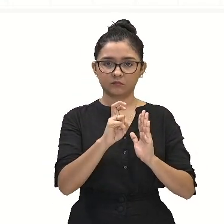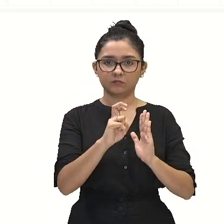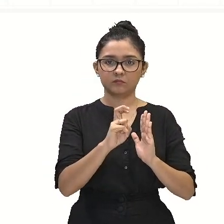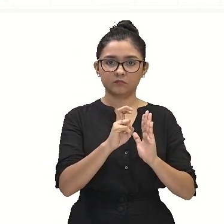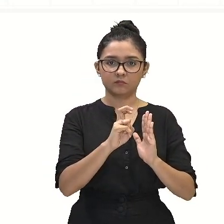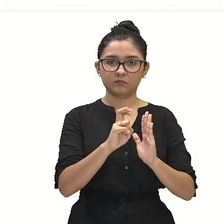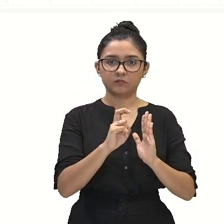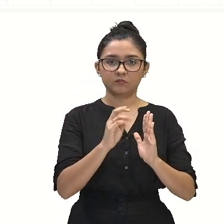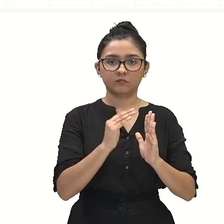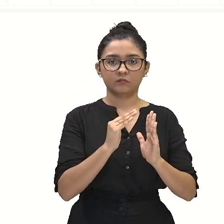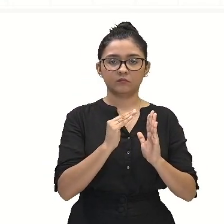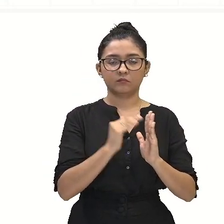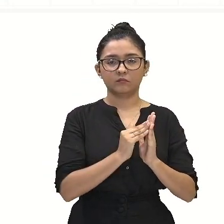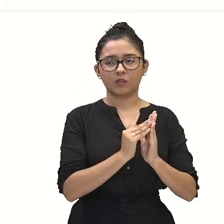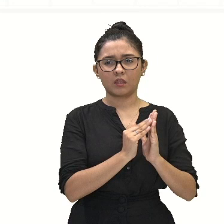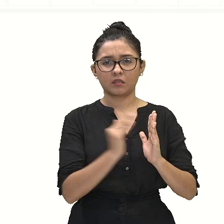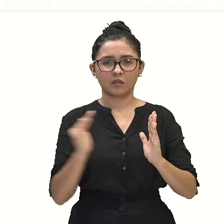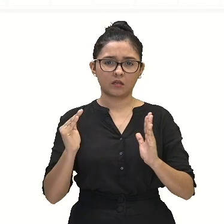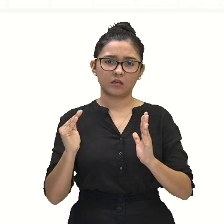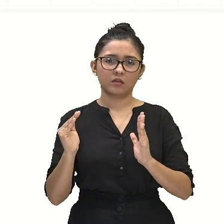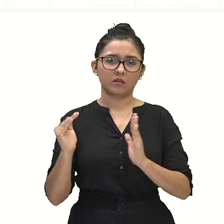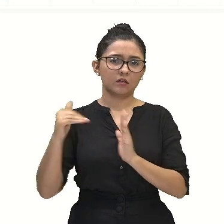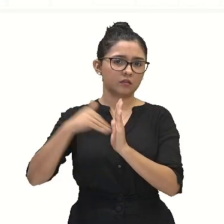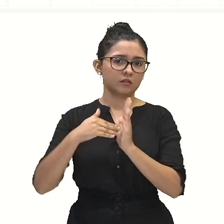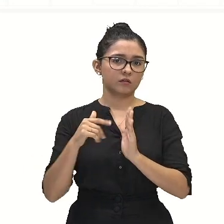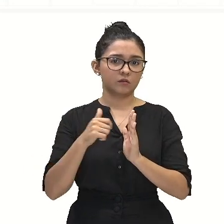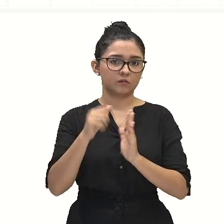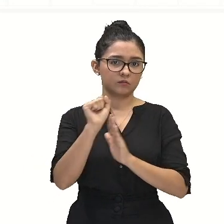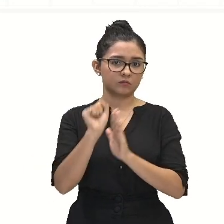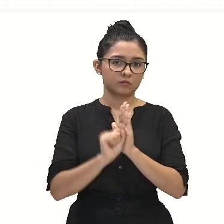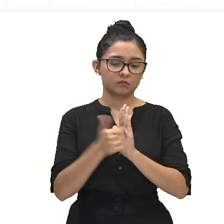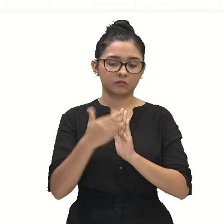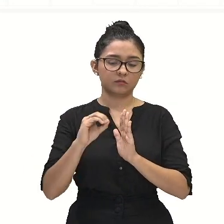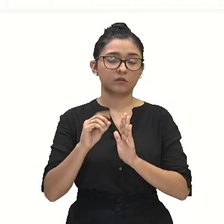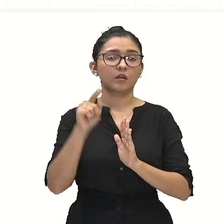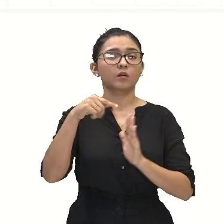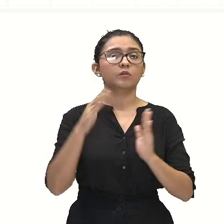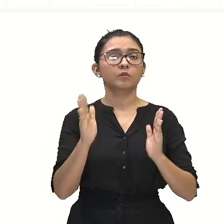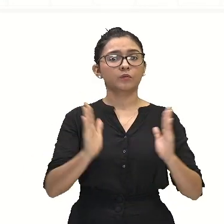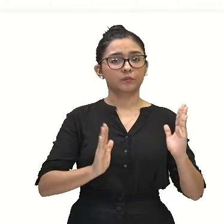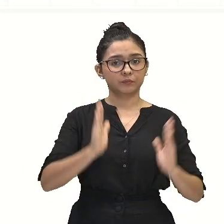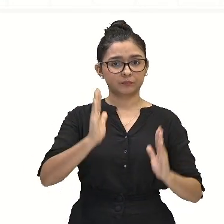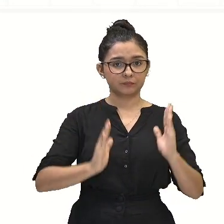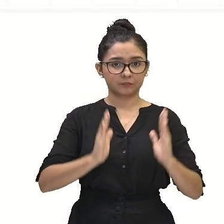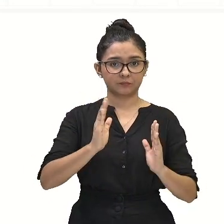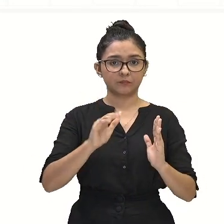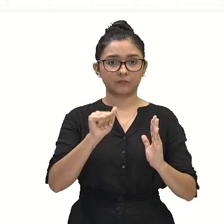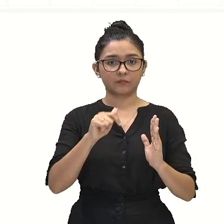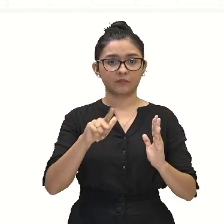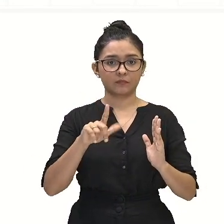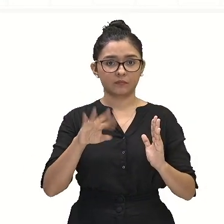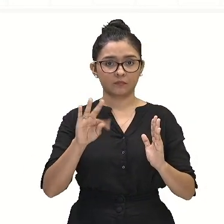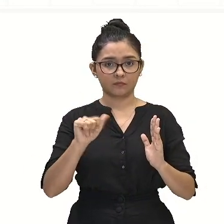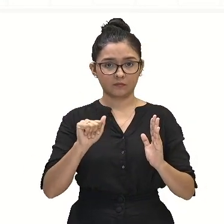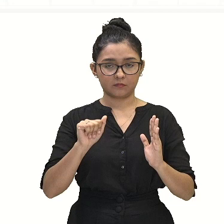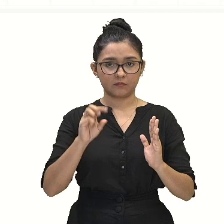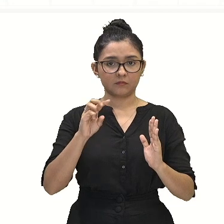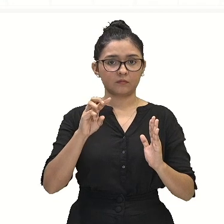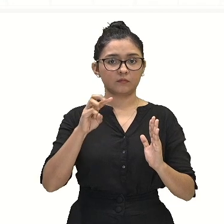o século X, nós vamos chamar esse período de Alta